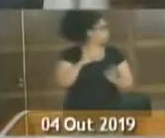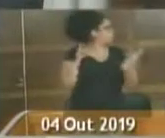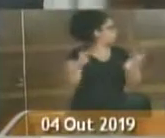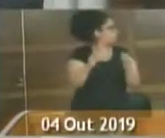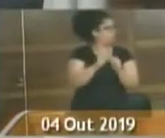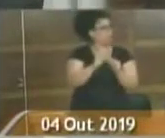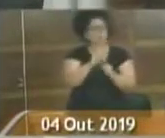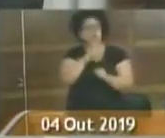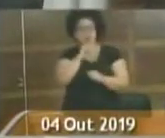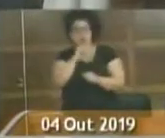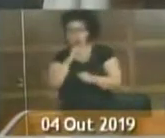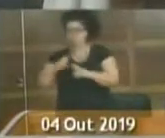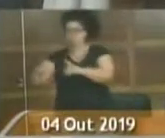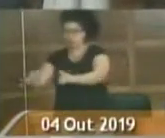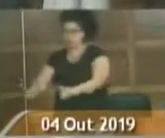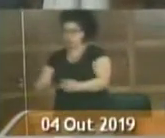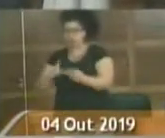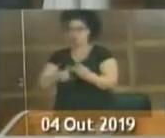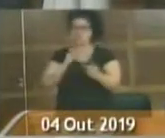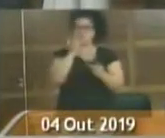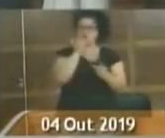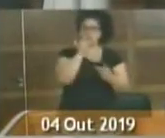potinho de água, de comida,